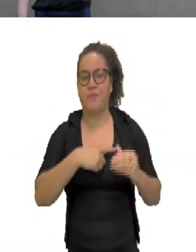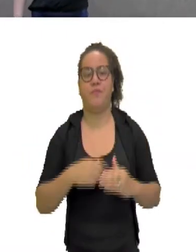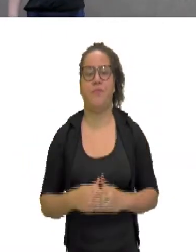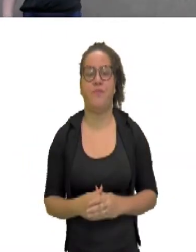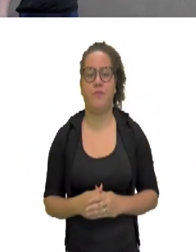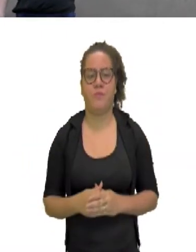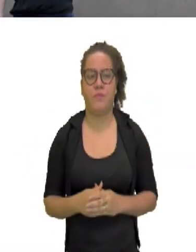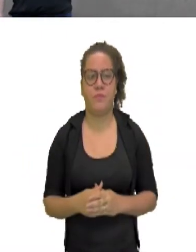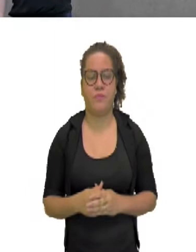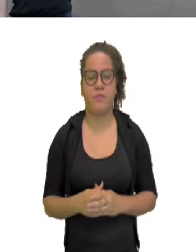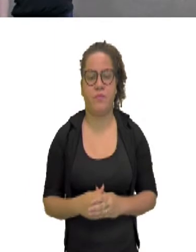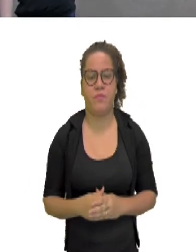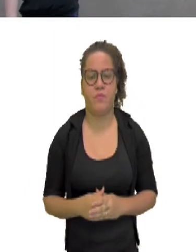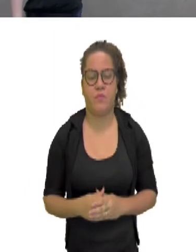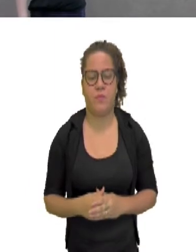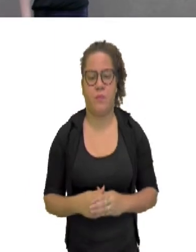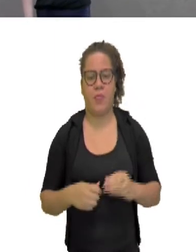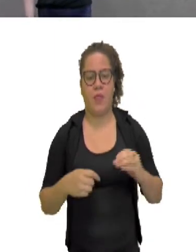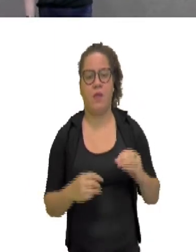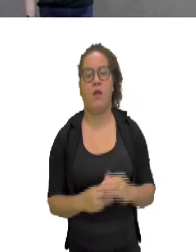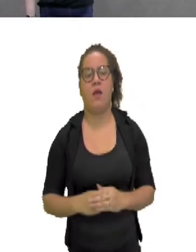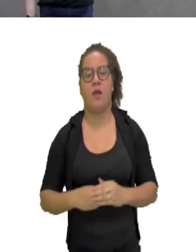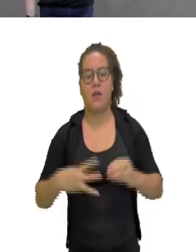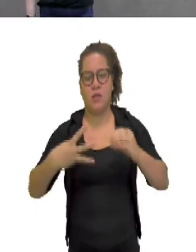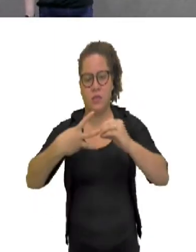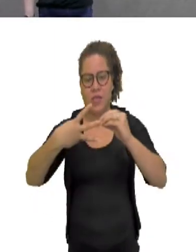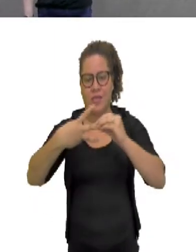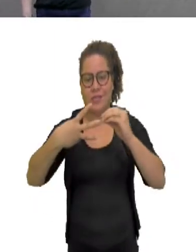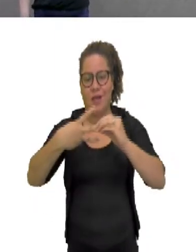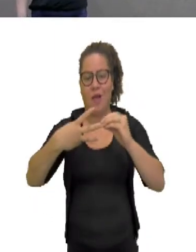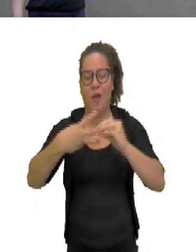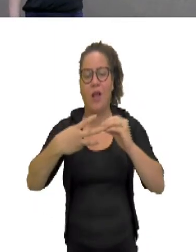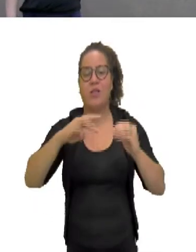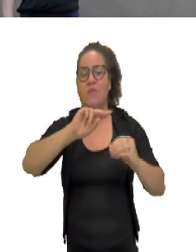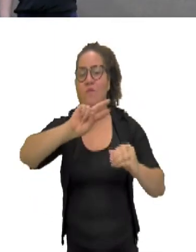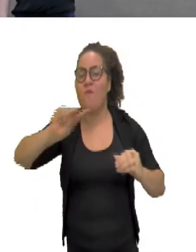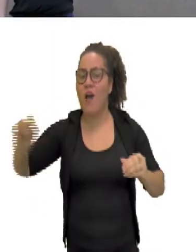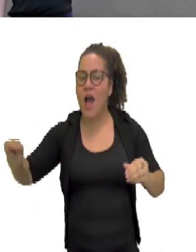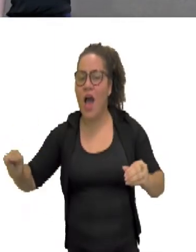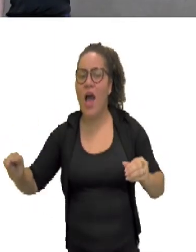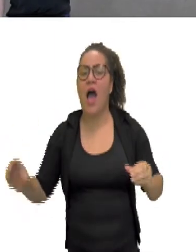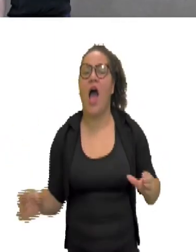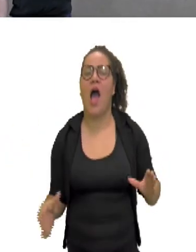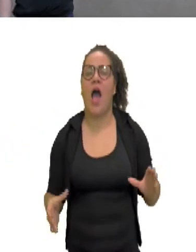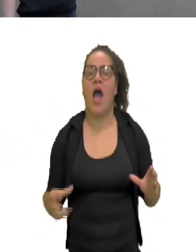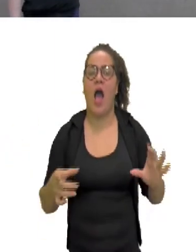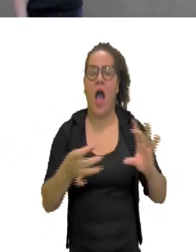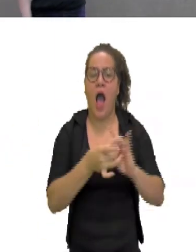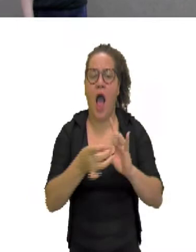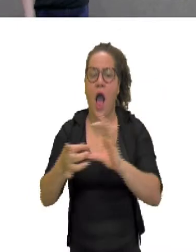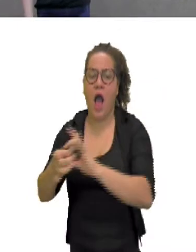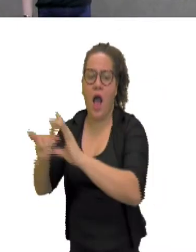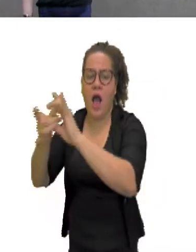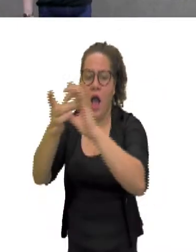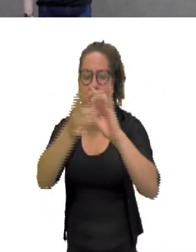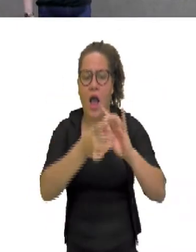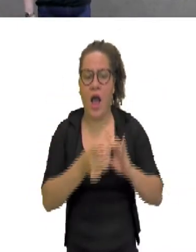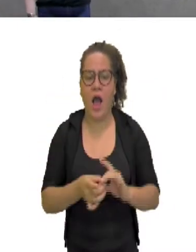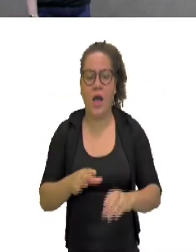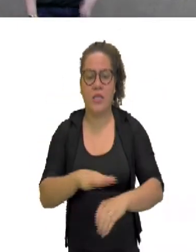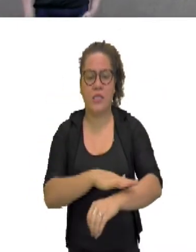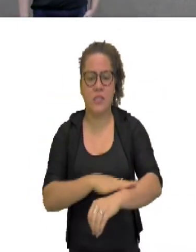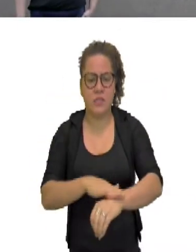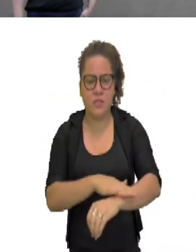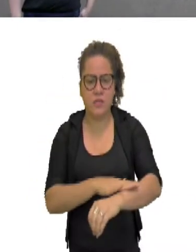células. E as células dos seres pluricelulares podem se agrupar e formar tecidos. No nosso